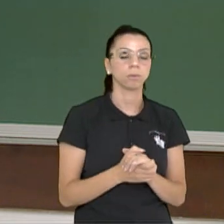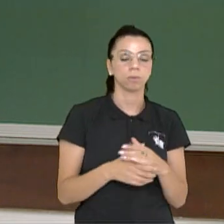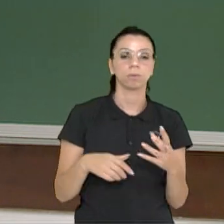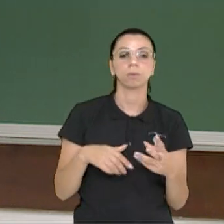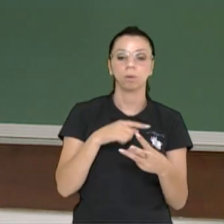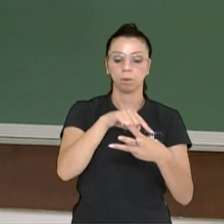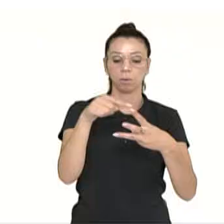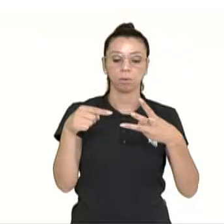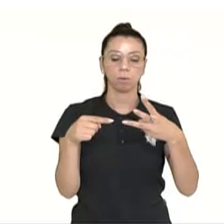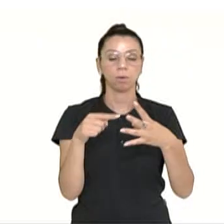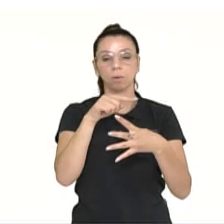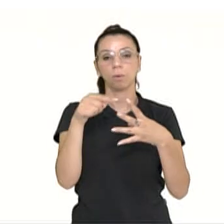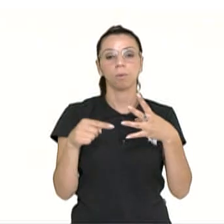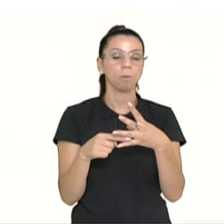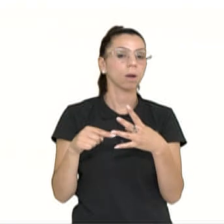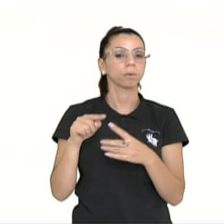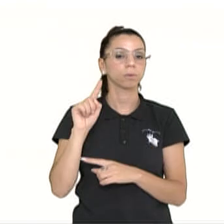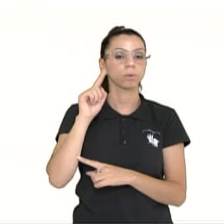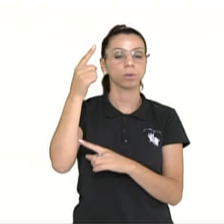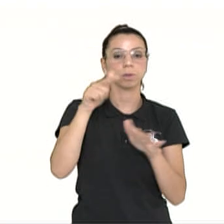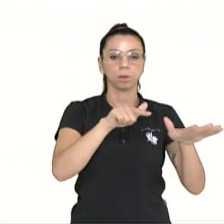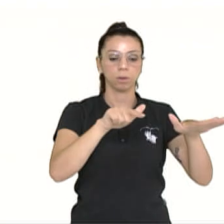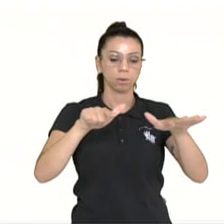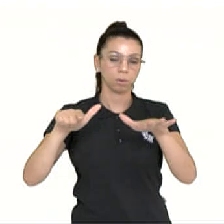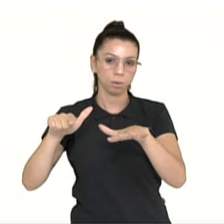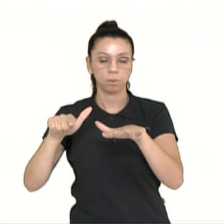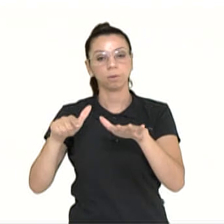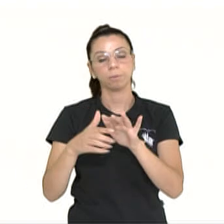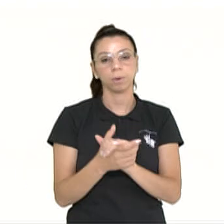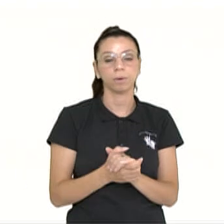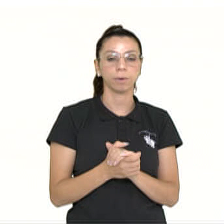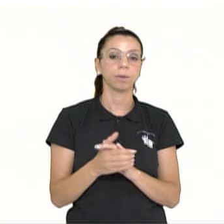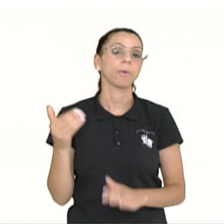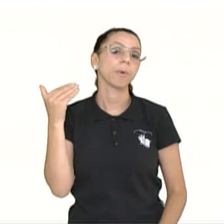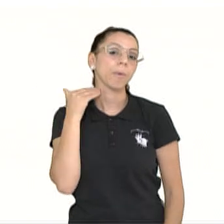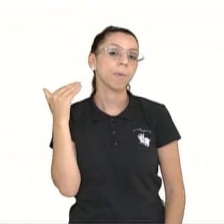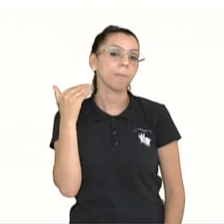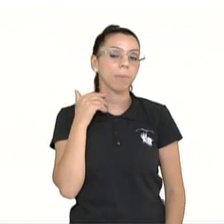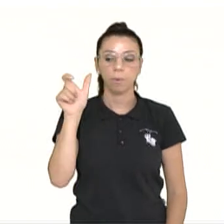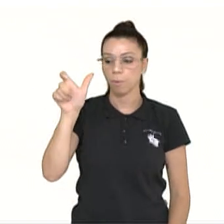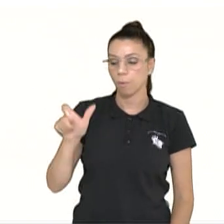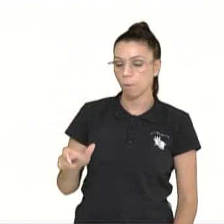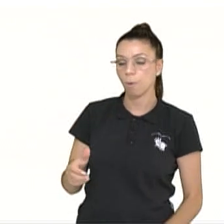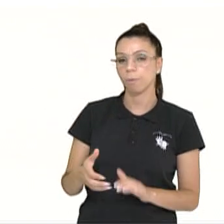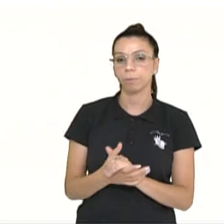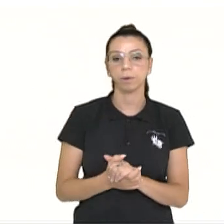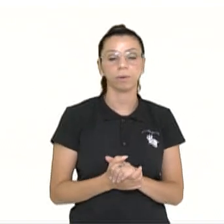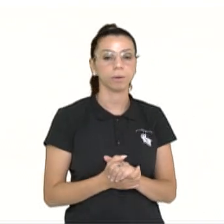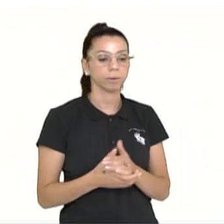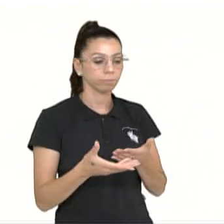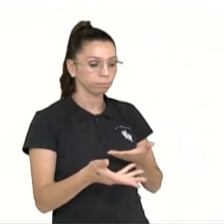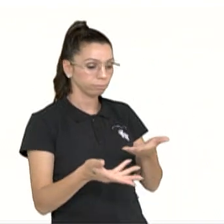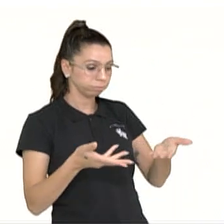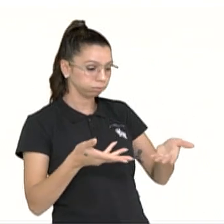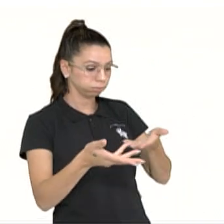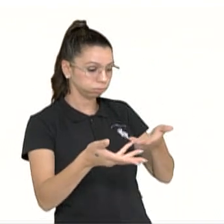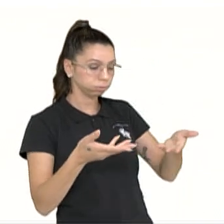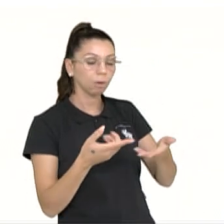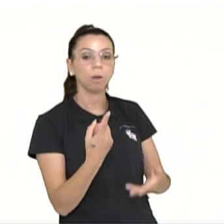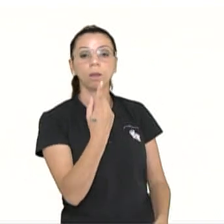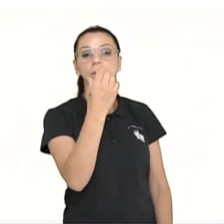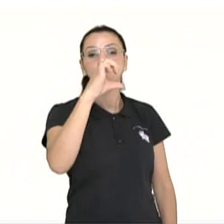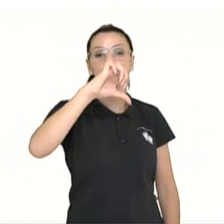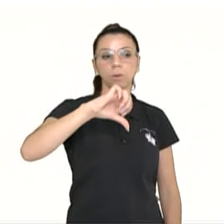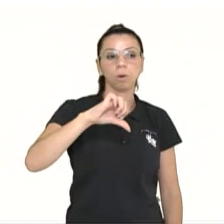dias úteis de uma semana, o gerente de uma agência bancária atendeu 19, 15, 17